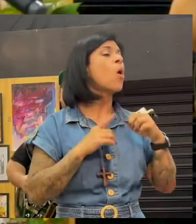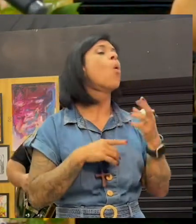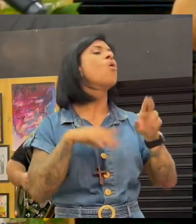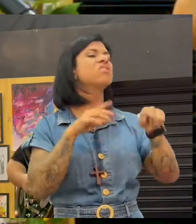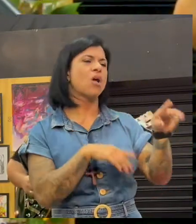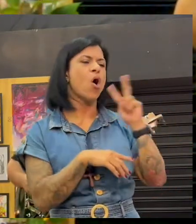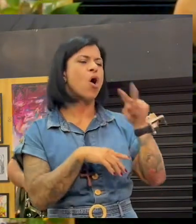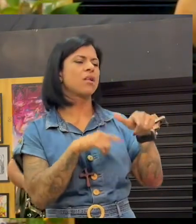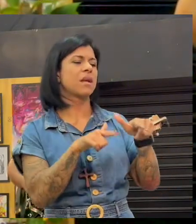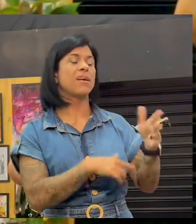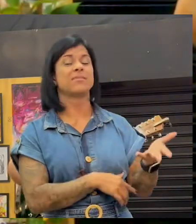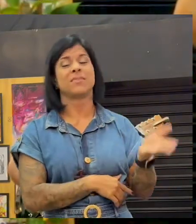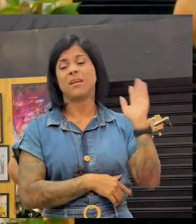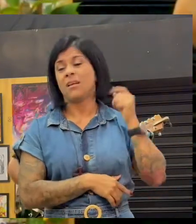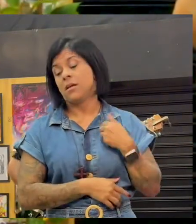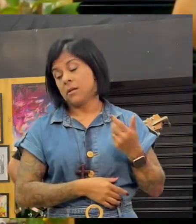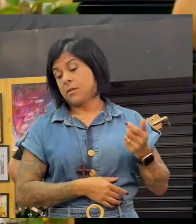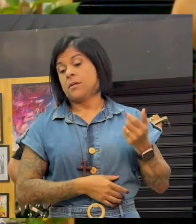forma de ganhar dinheiro?